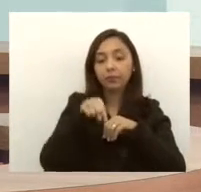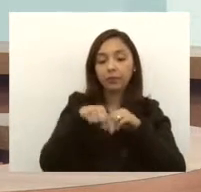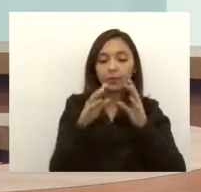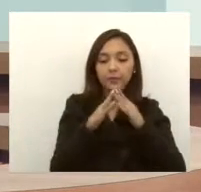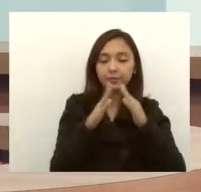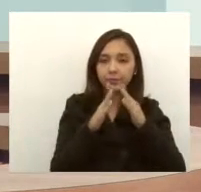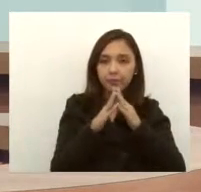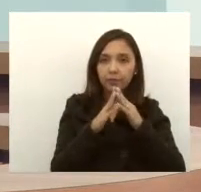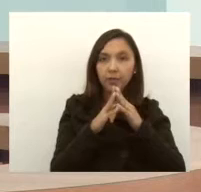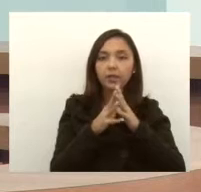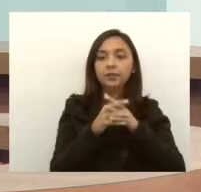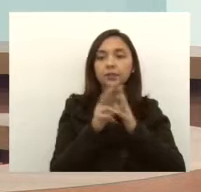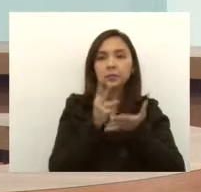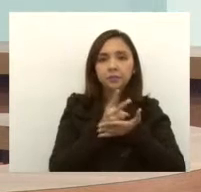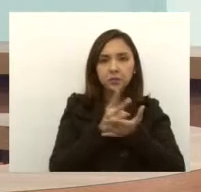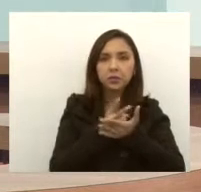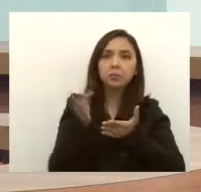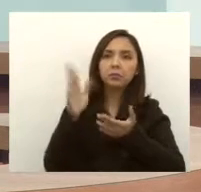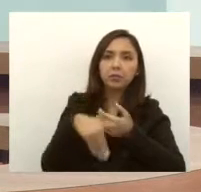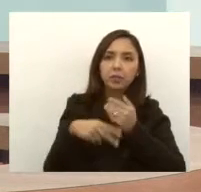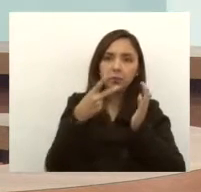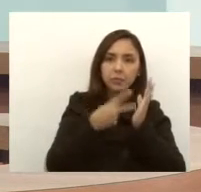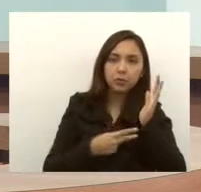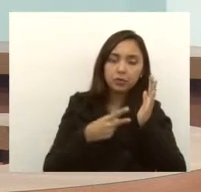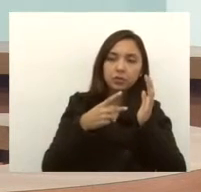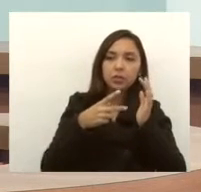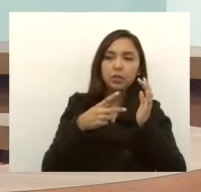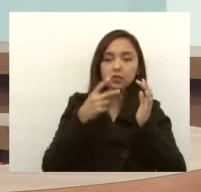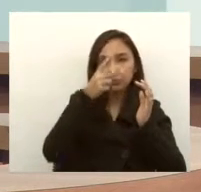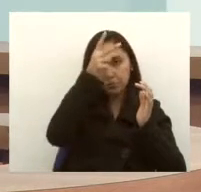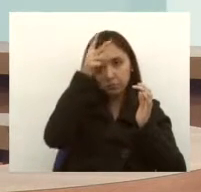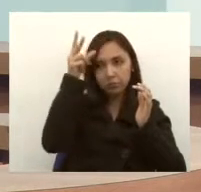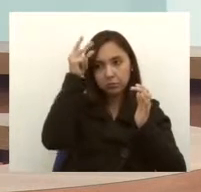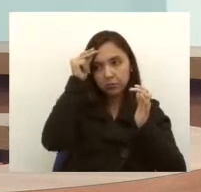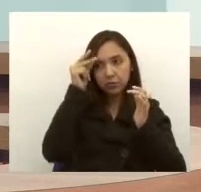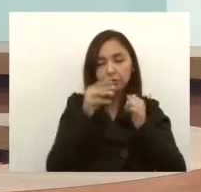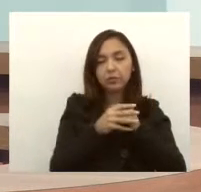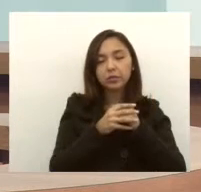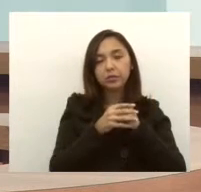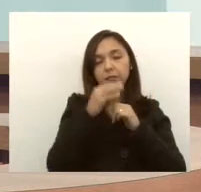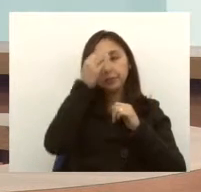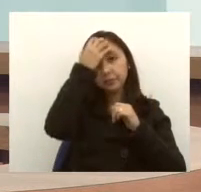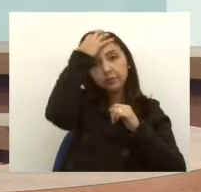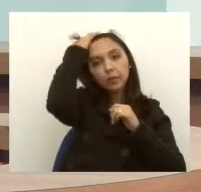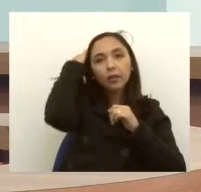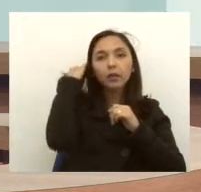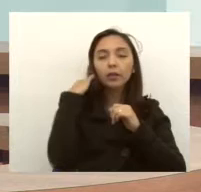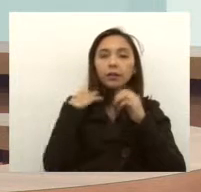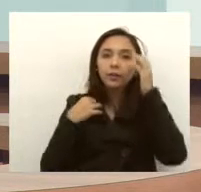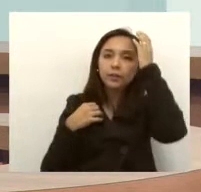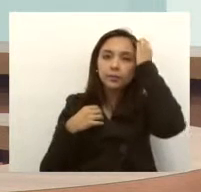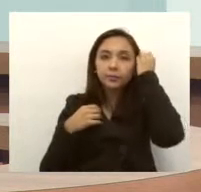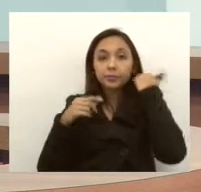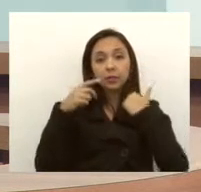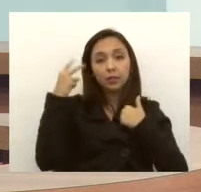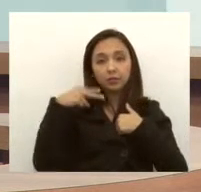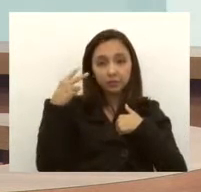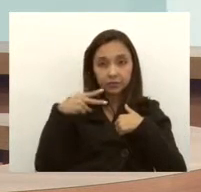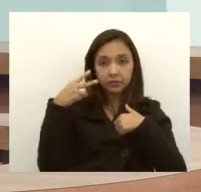casa, sempre que vem projetos da prefeitura, vereador Tico, líder do governo, Samuel Vasconcelos, os